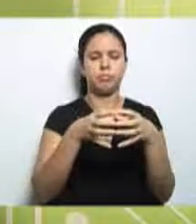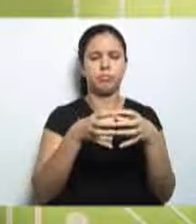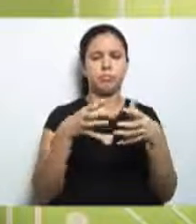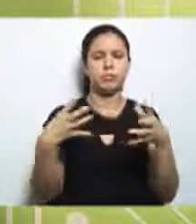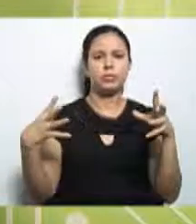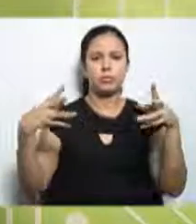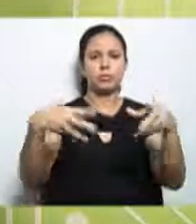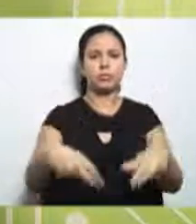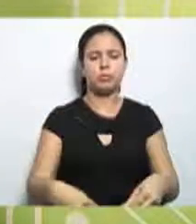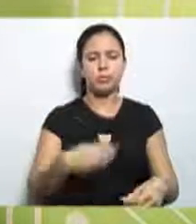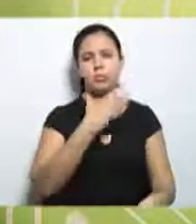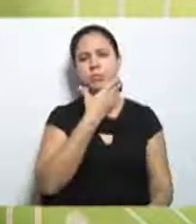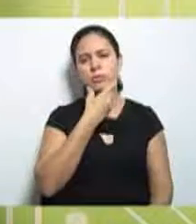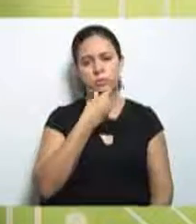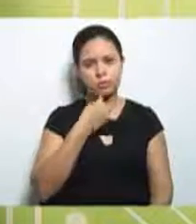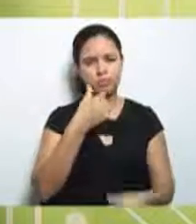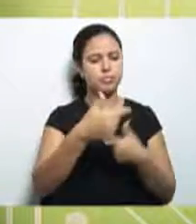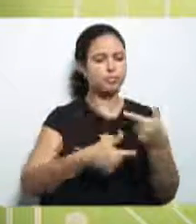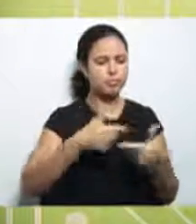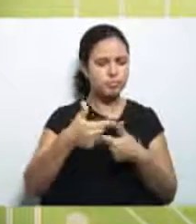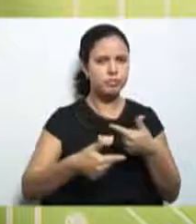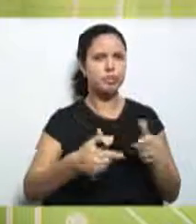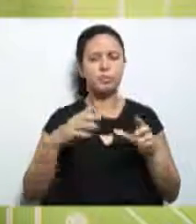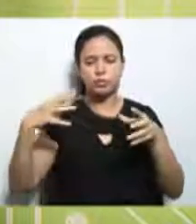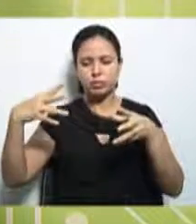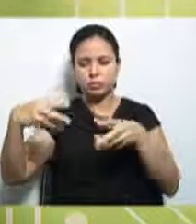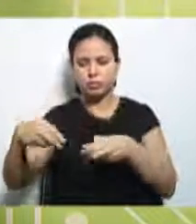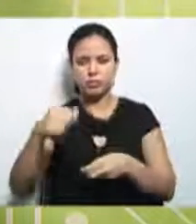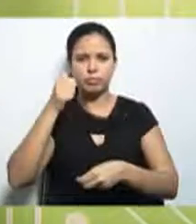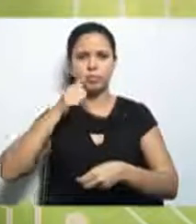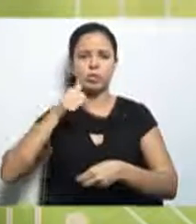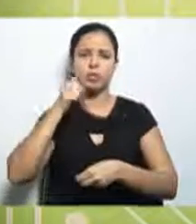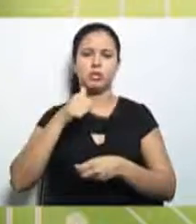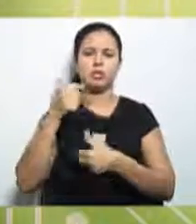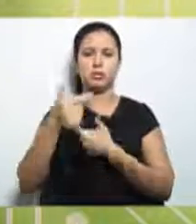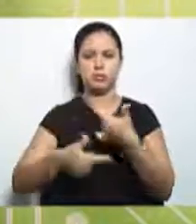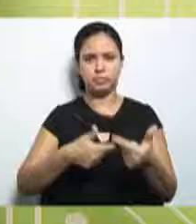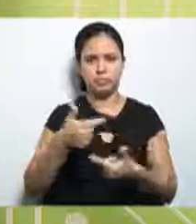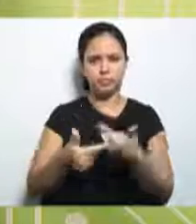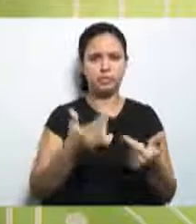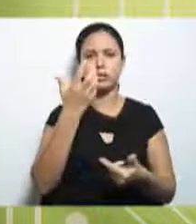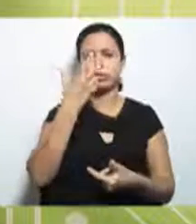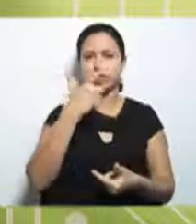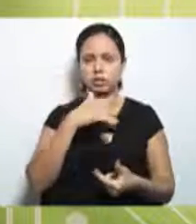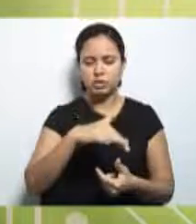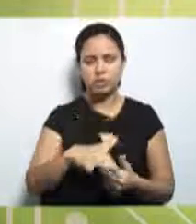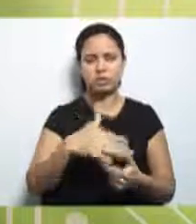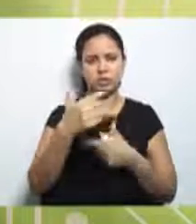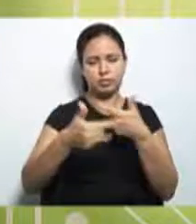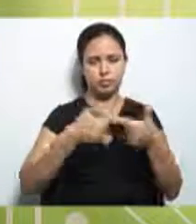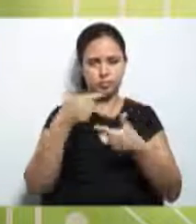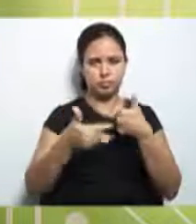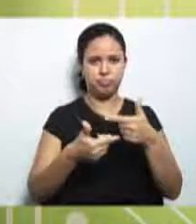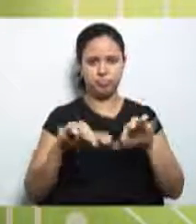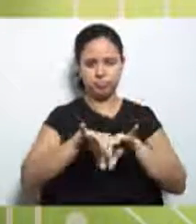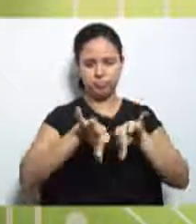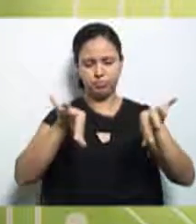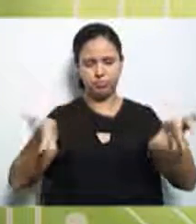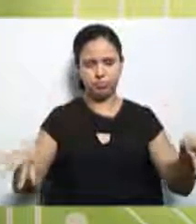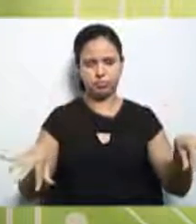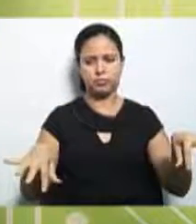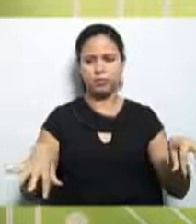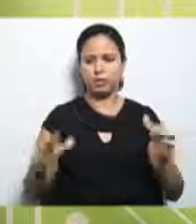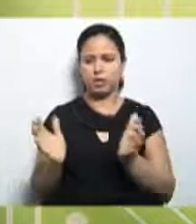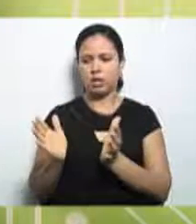os homens faziam trabalho, todas as mulheres faziam trabalho, as crianças realizavam o trabalho. Não existia distinção de